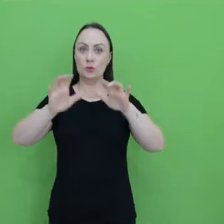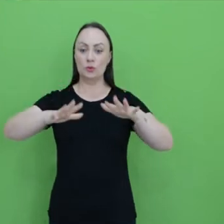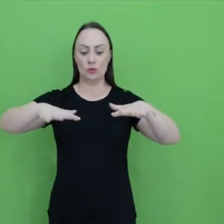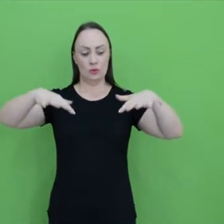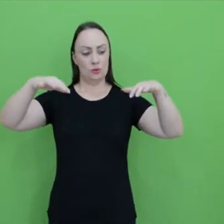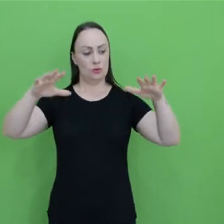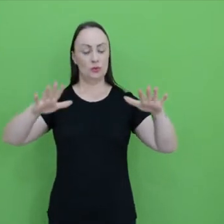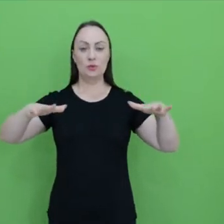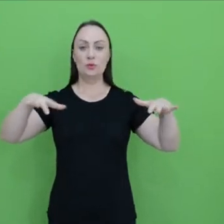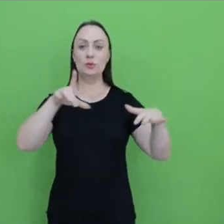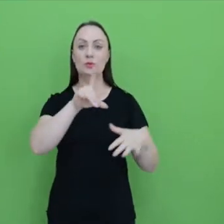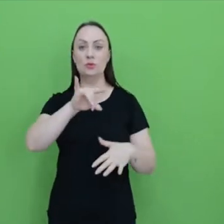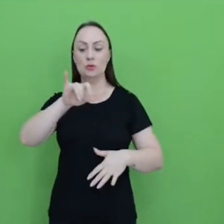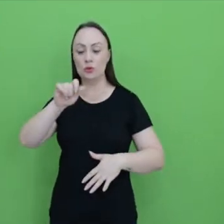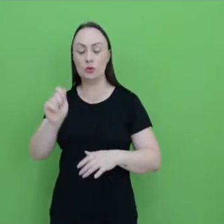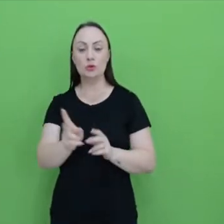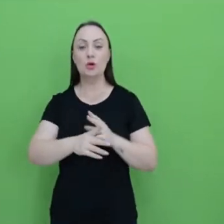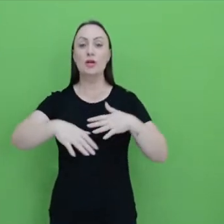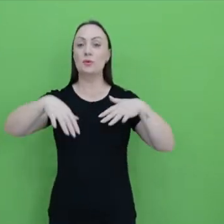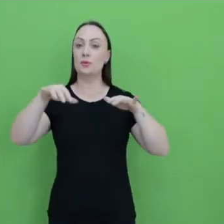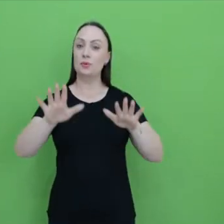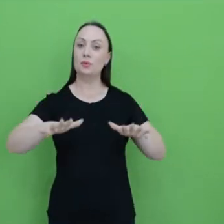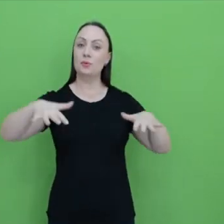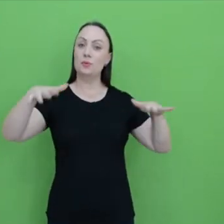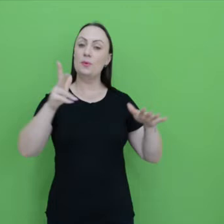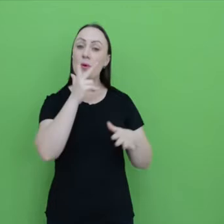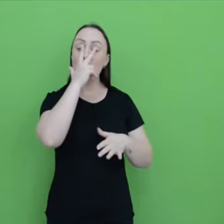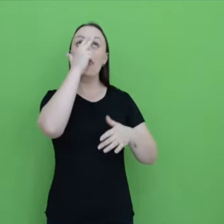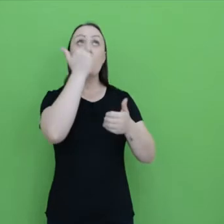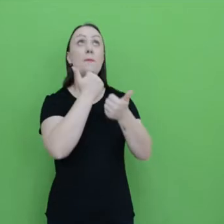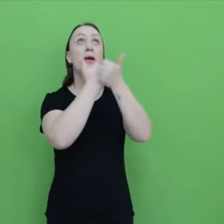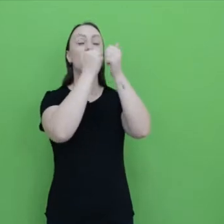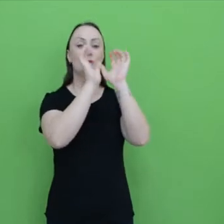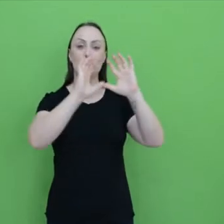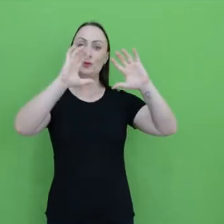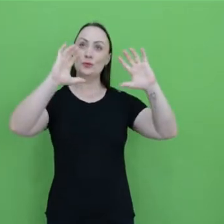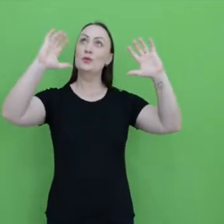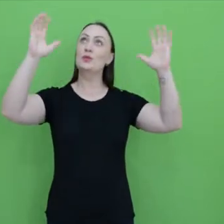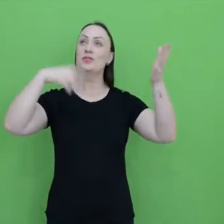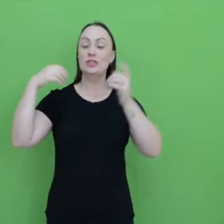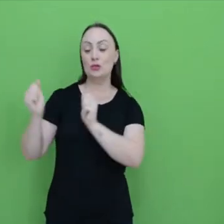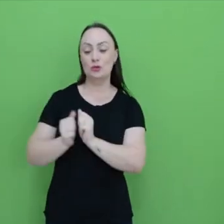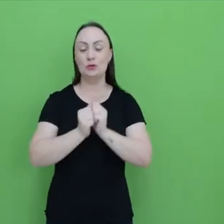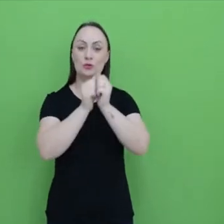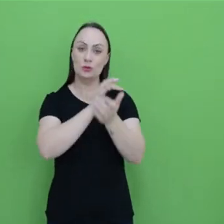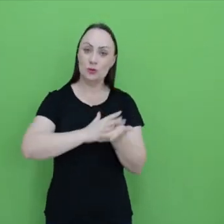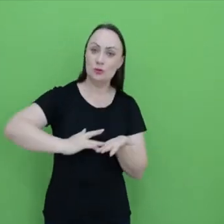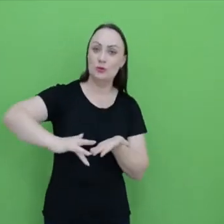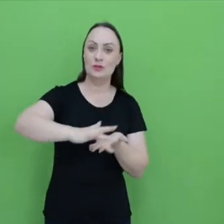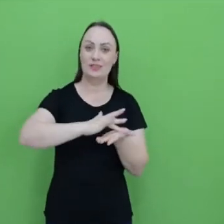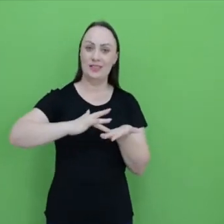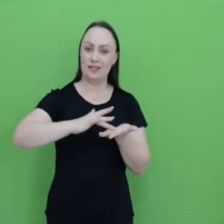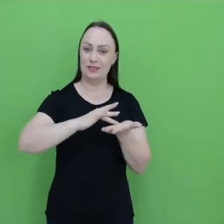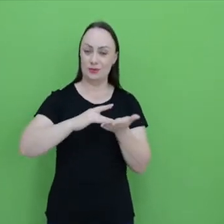nos ares. Doia voava lá perto das nuvens e carregava os ciganos sobre